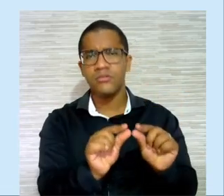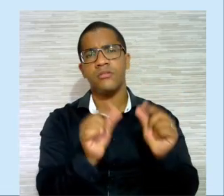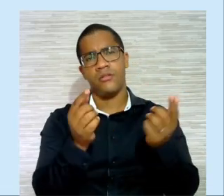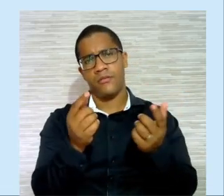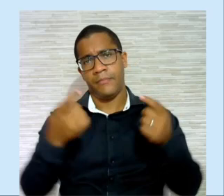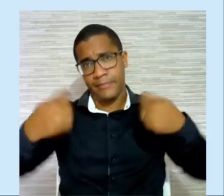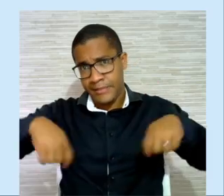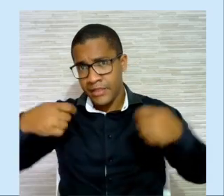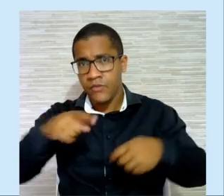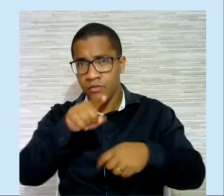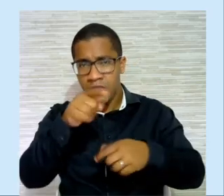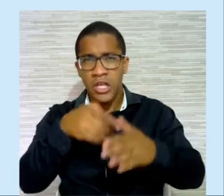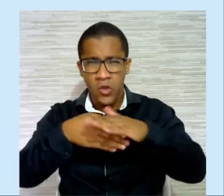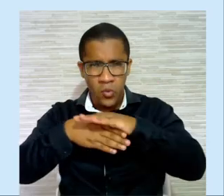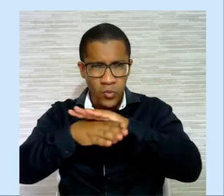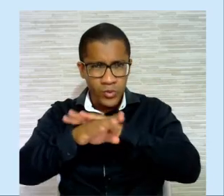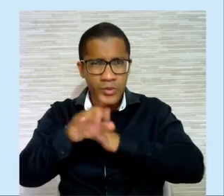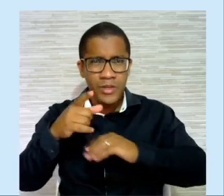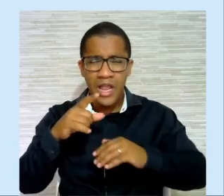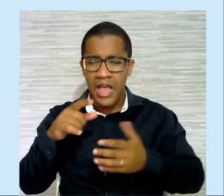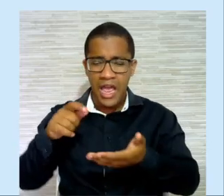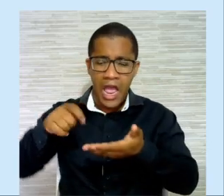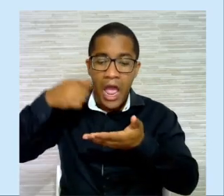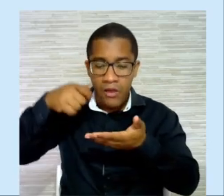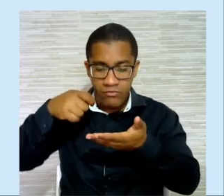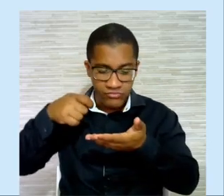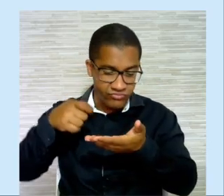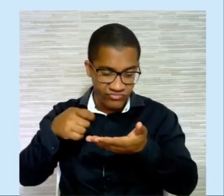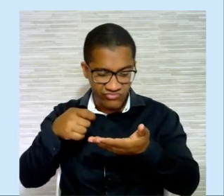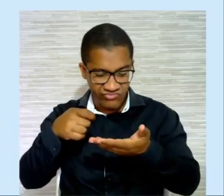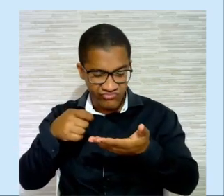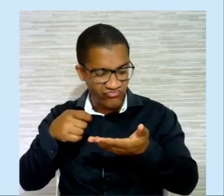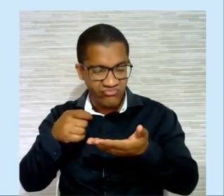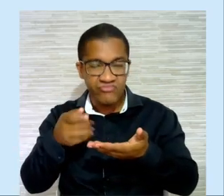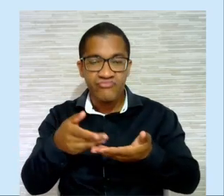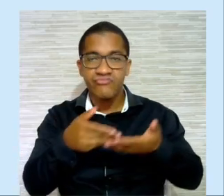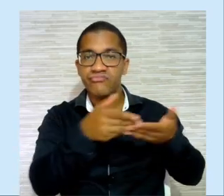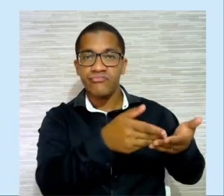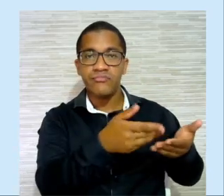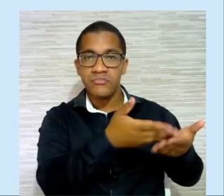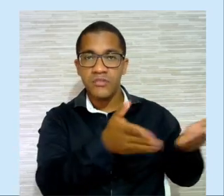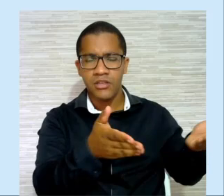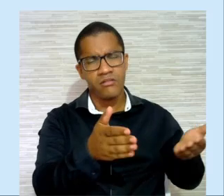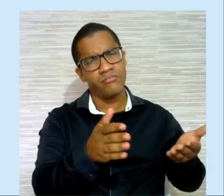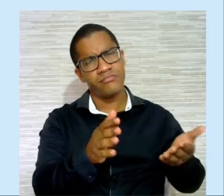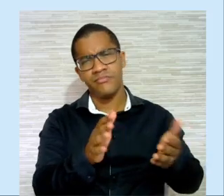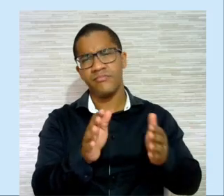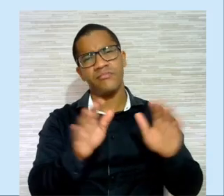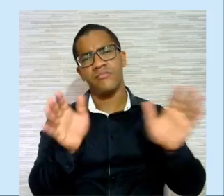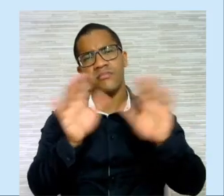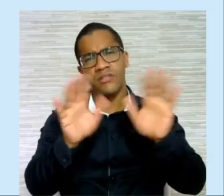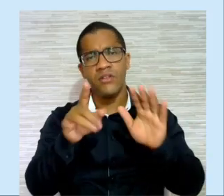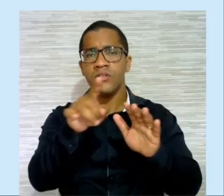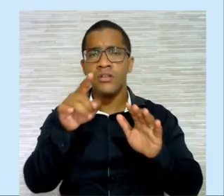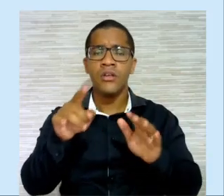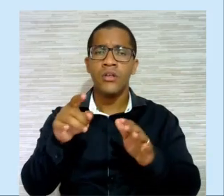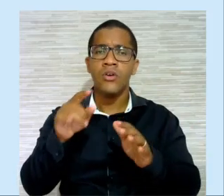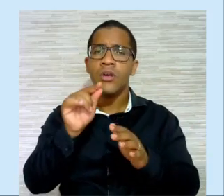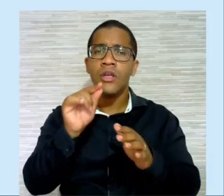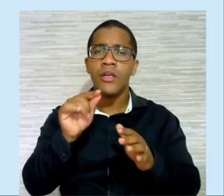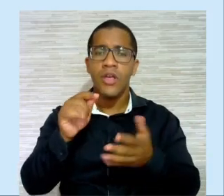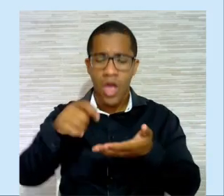se você aí tem um costume de deixar aquela comidinha no canto do prato, tá? Tente pedir